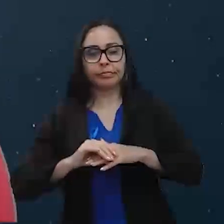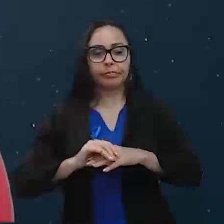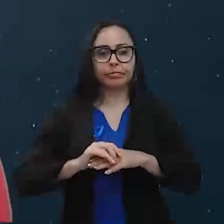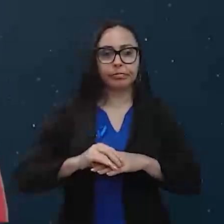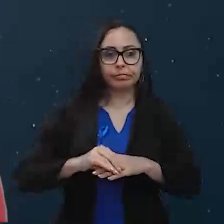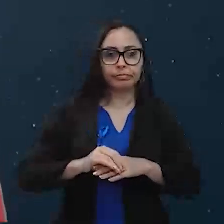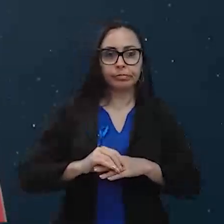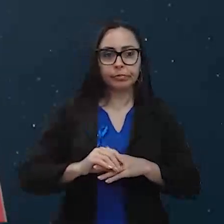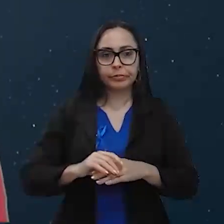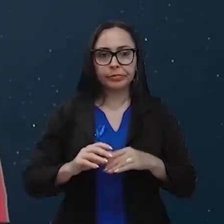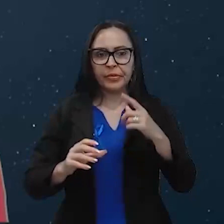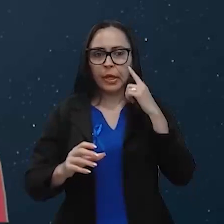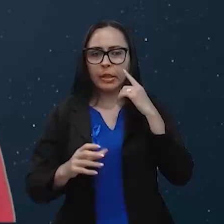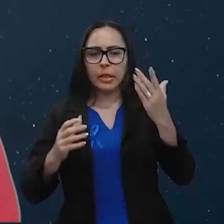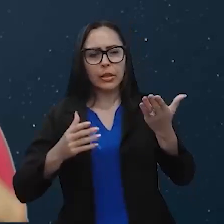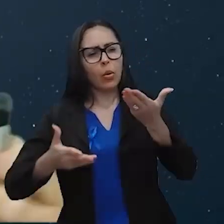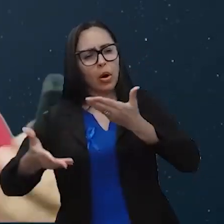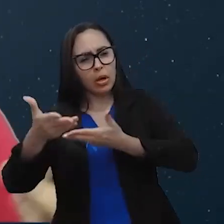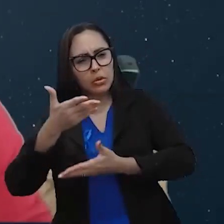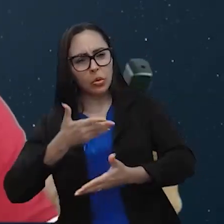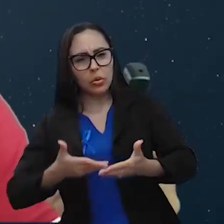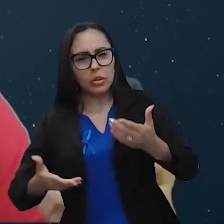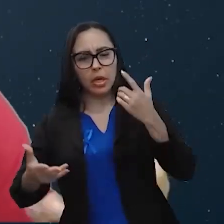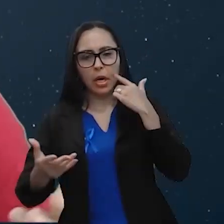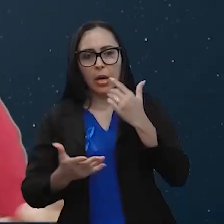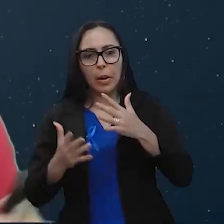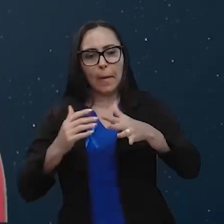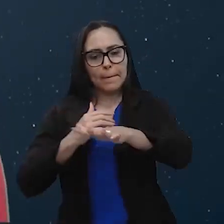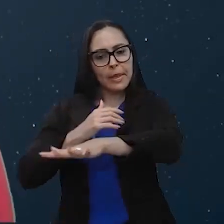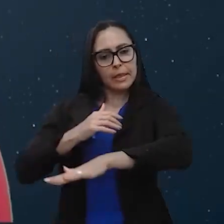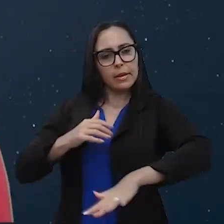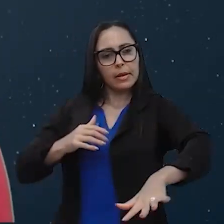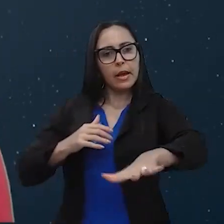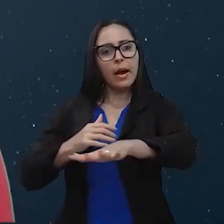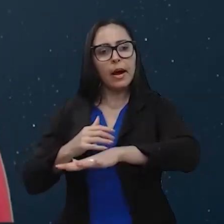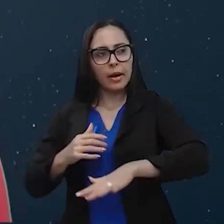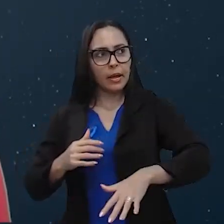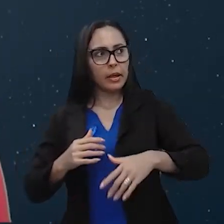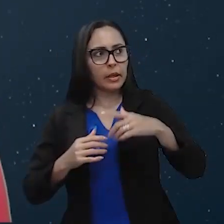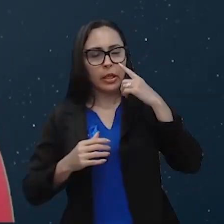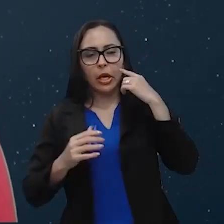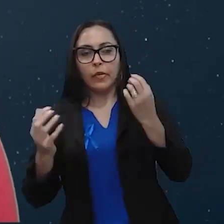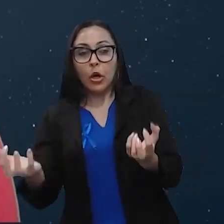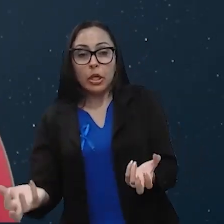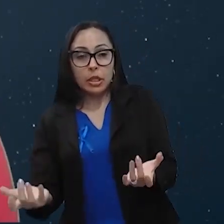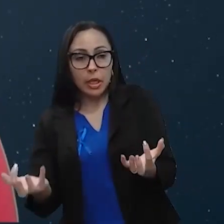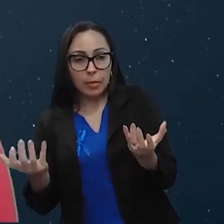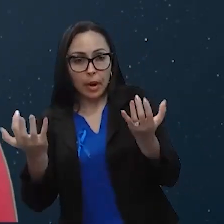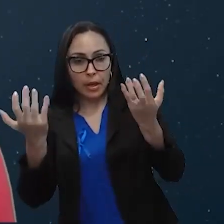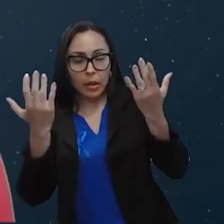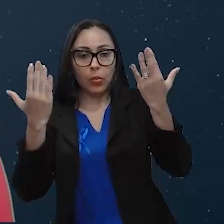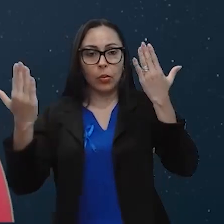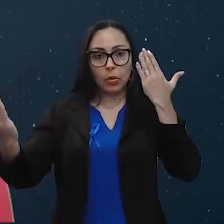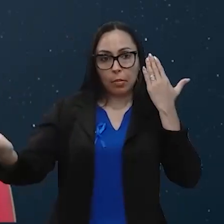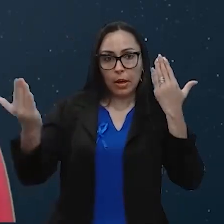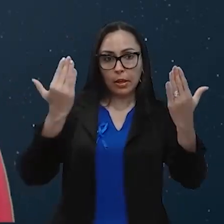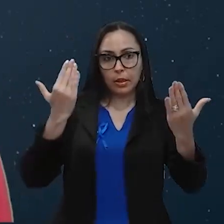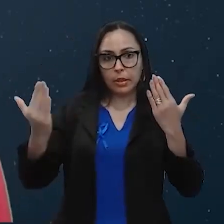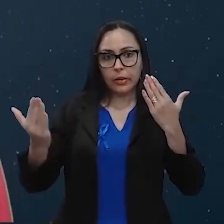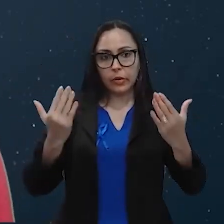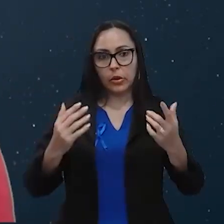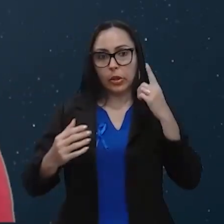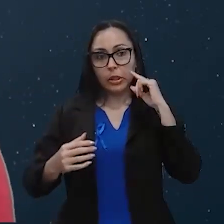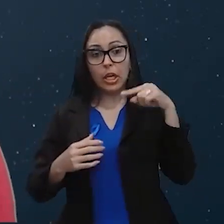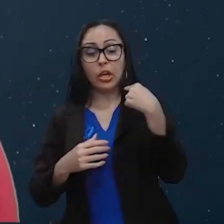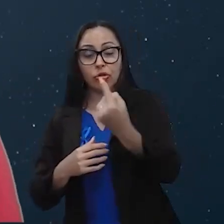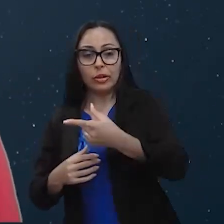tentam associar a medida diária que foi queimada ali com um comparativo com aquilo que a gente tem em